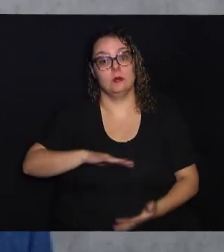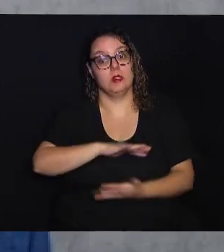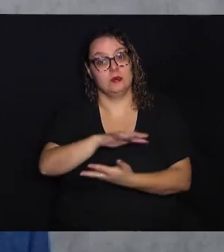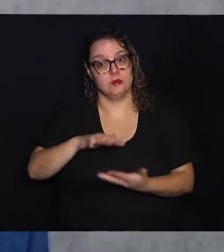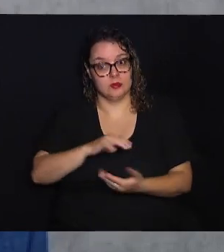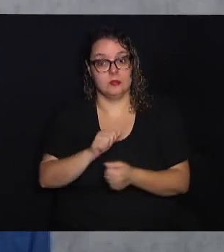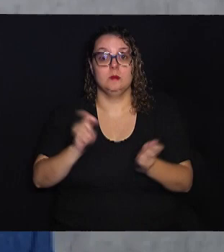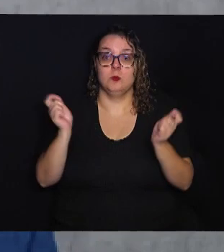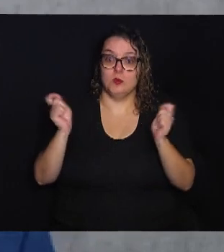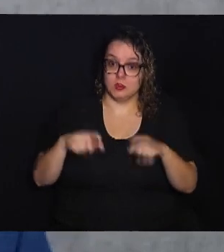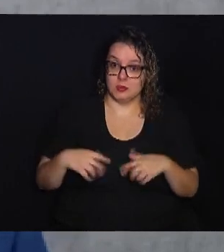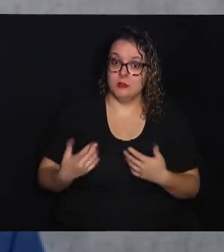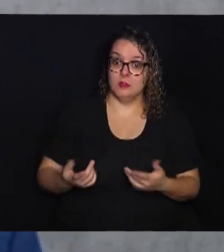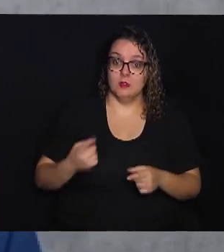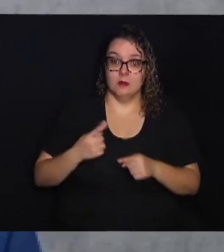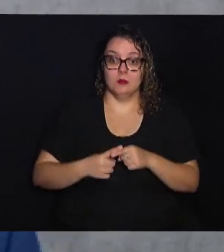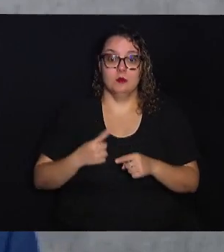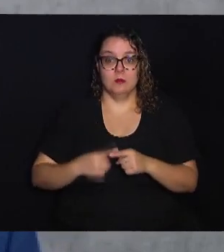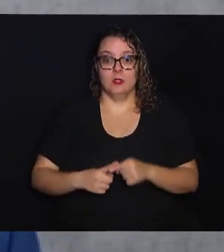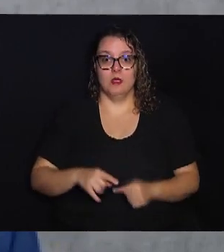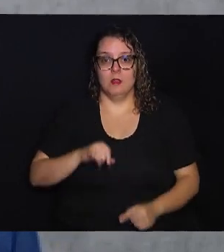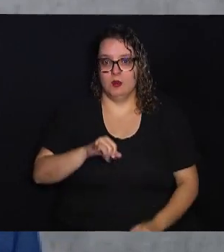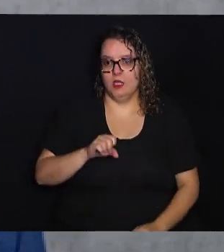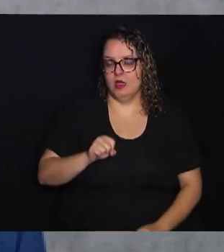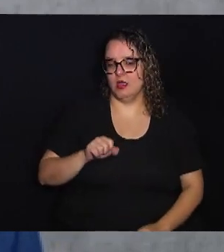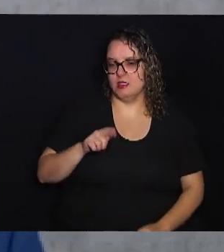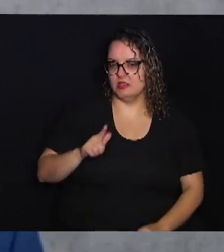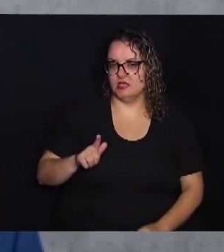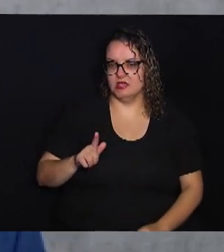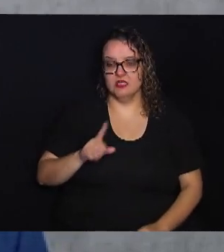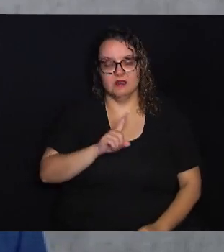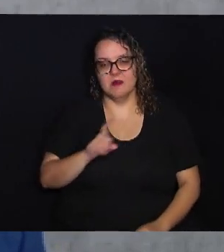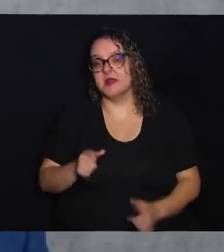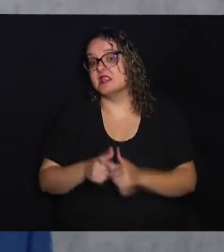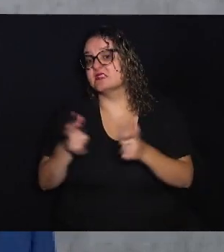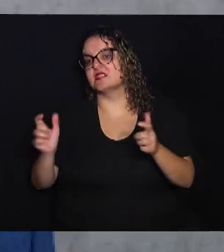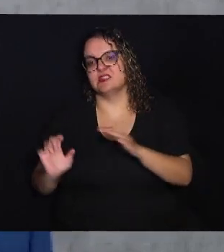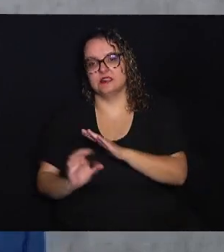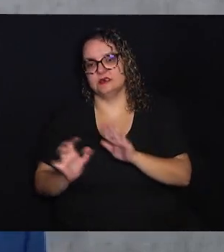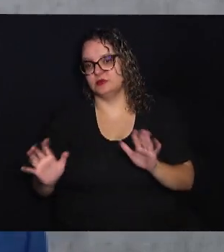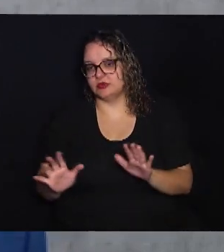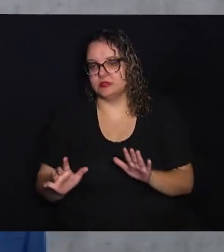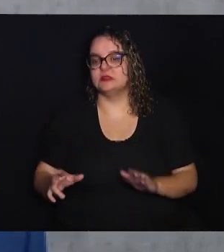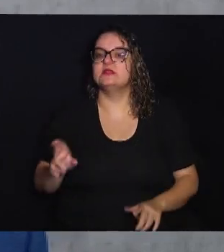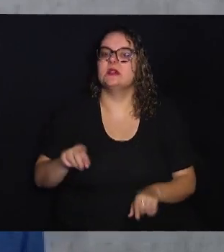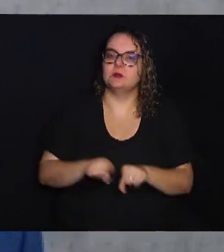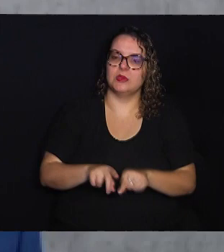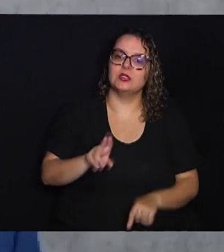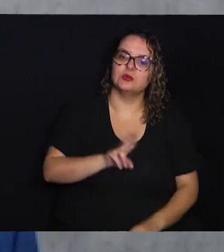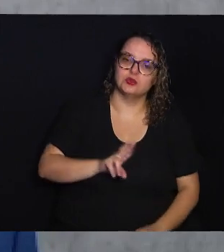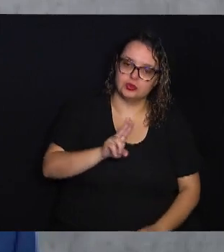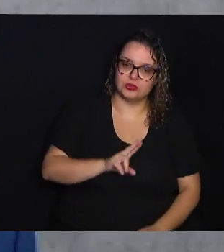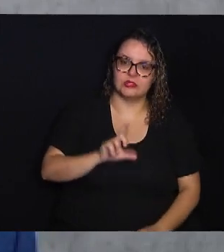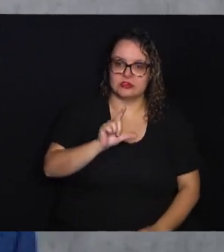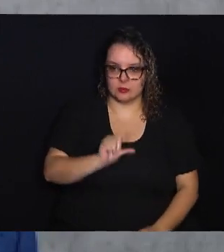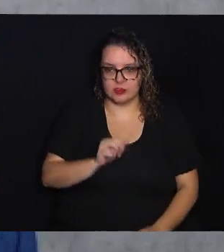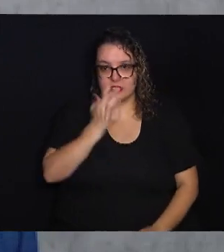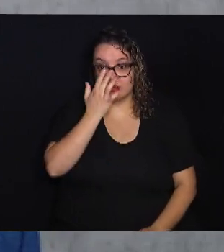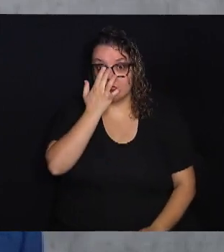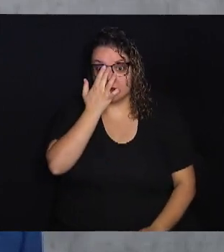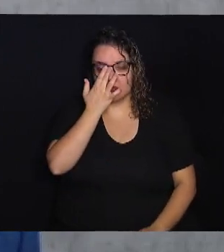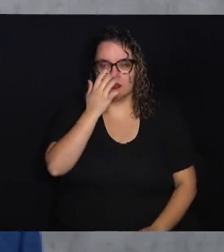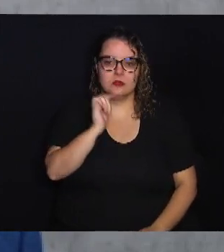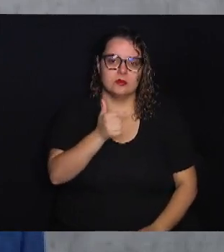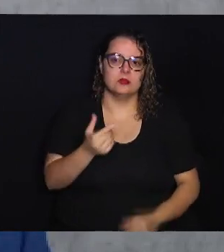forma correta e o mais sustentável possível. Porque o ESG ela não é só para as grandes empresas, ela também se aplica às